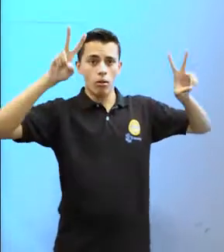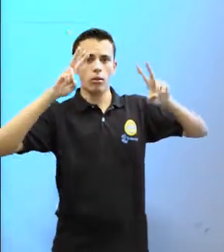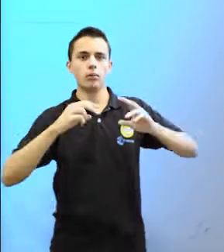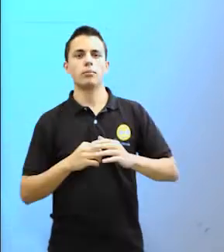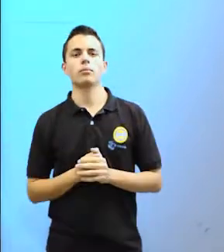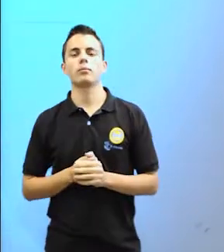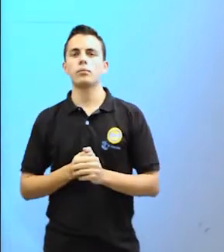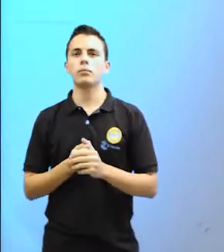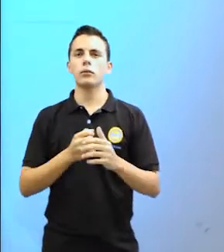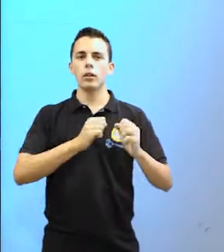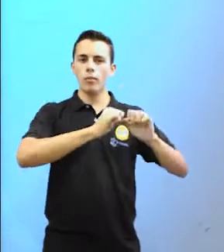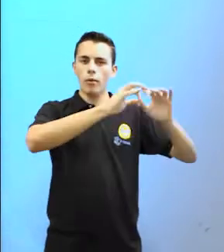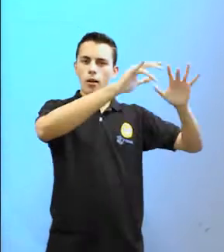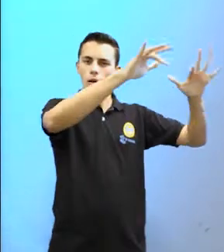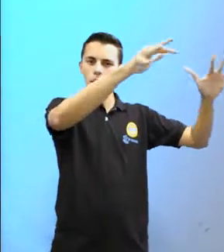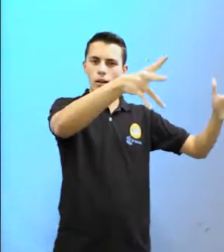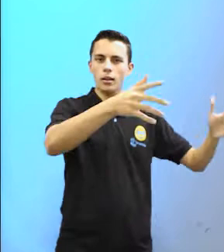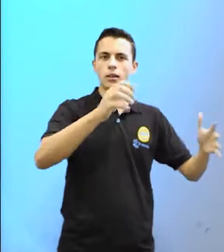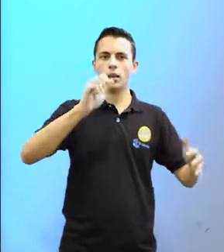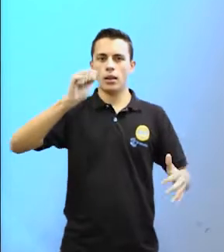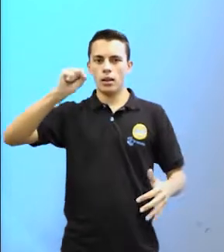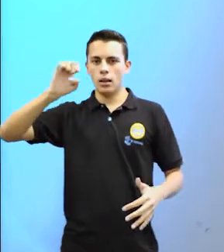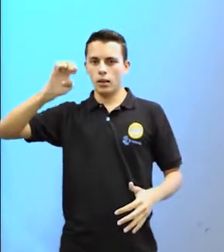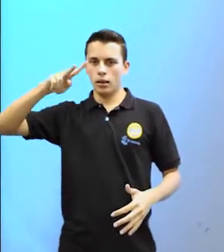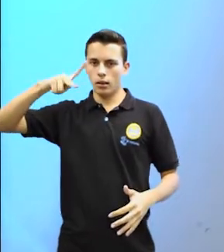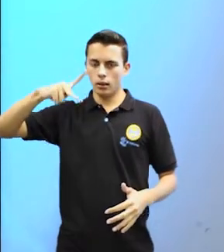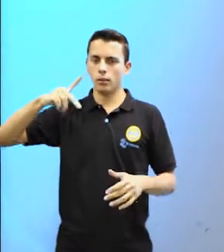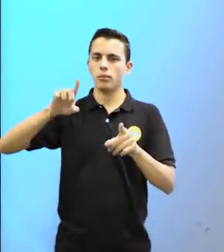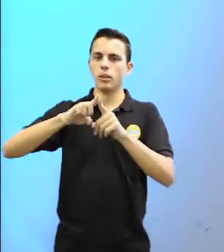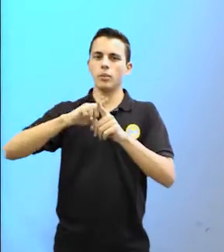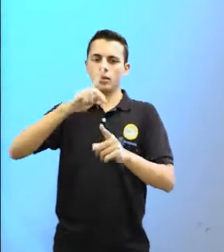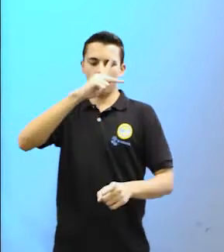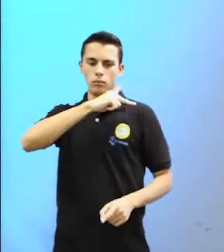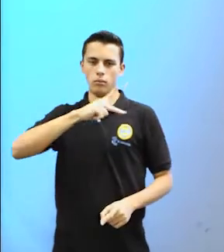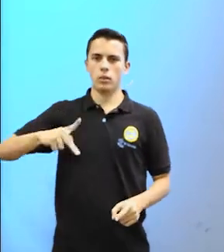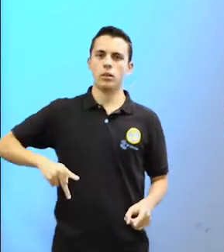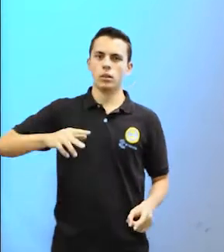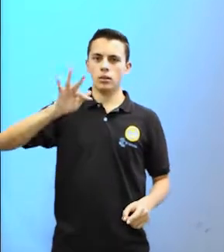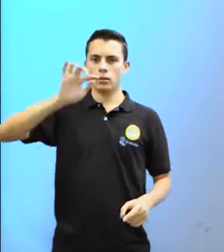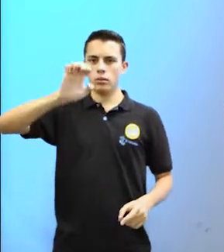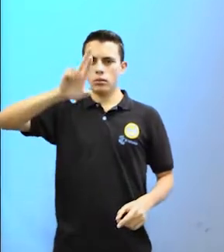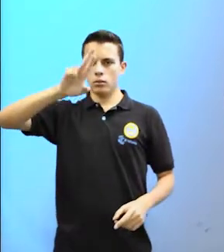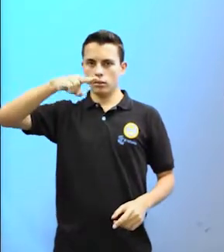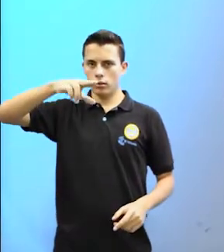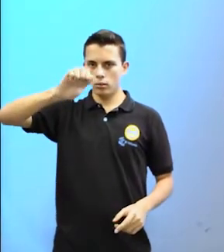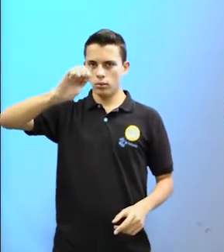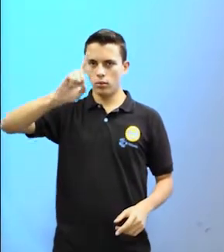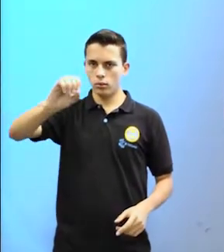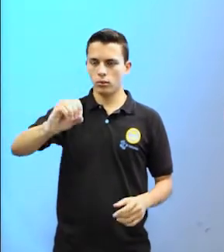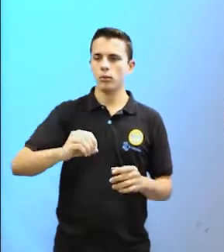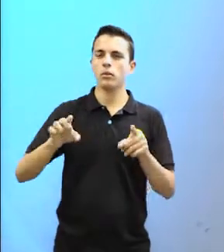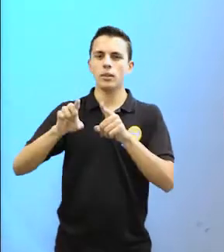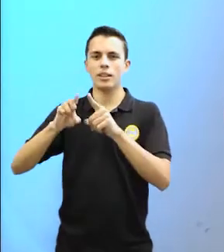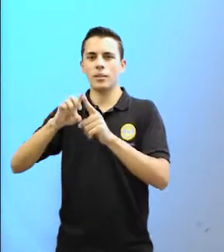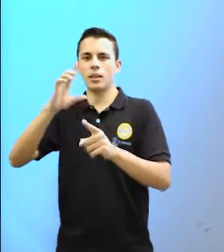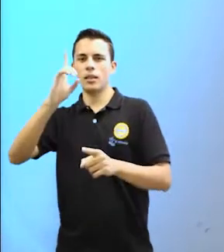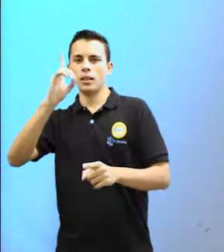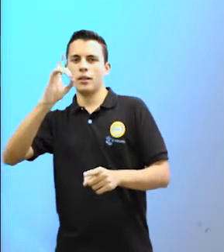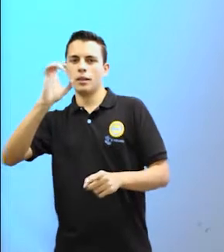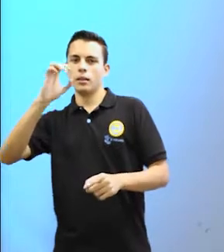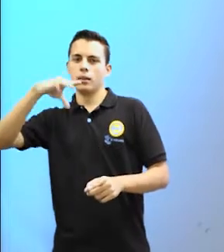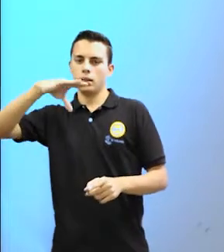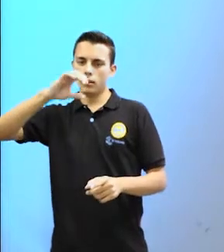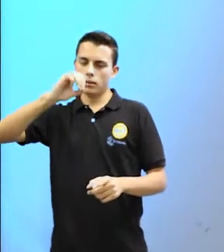Associação das TVs Comunitárias, nosso presidente Fernando Mauro, toda a equipe, o pessoal da ABCcom,